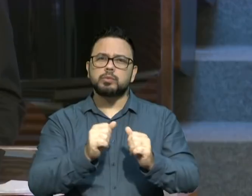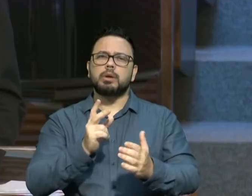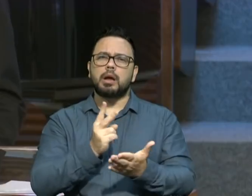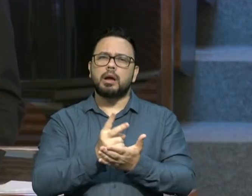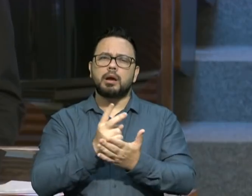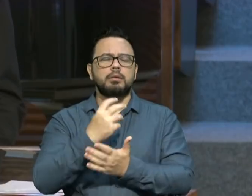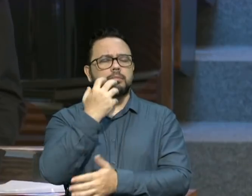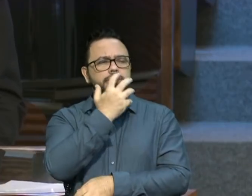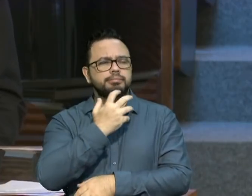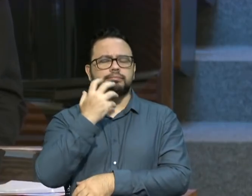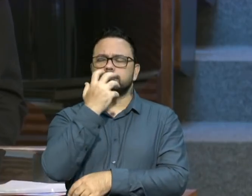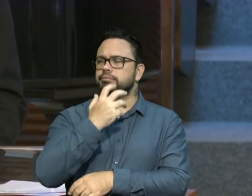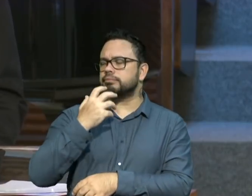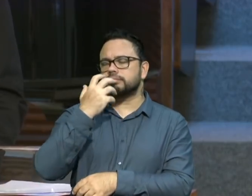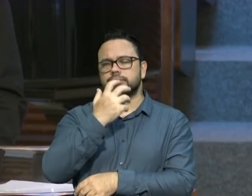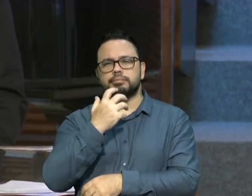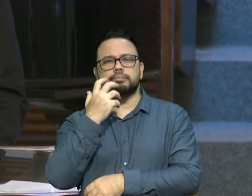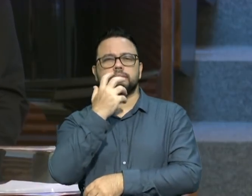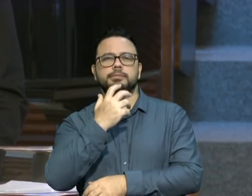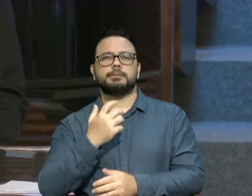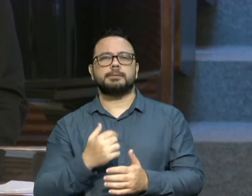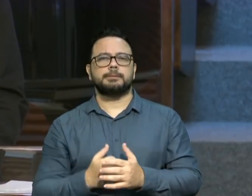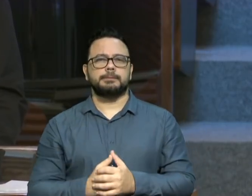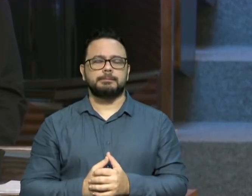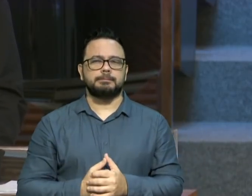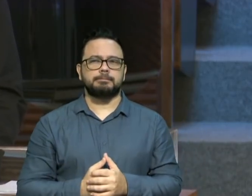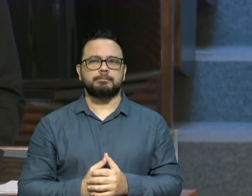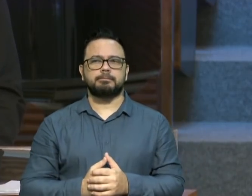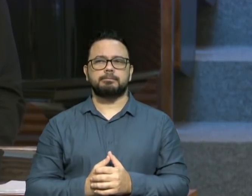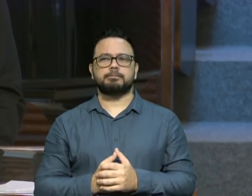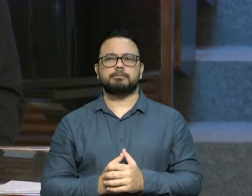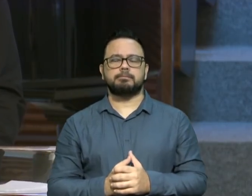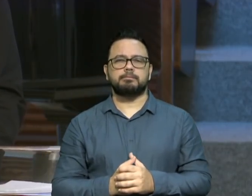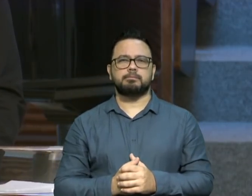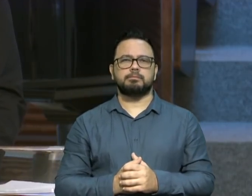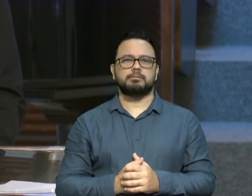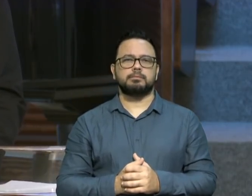e lá no mar de vidro G1